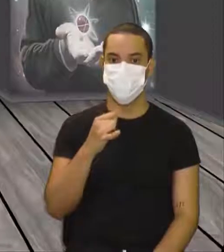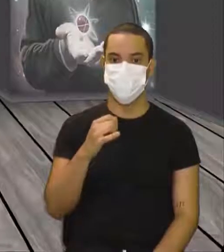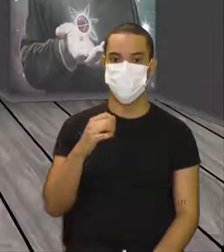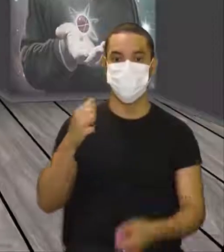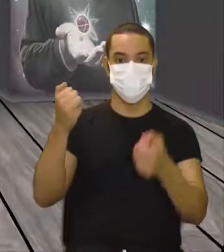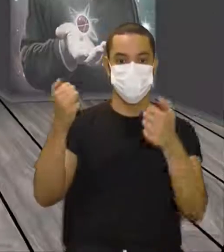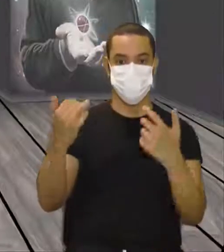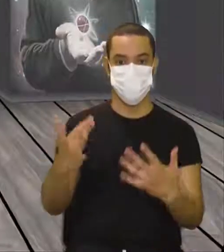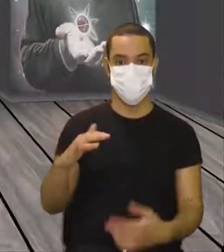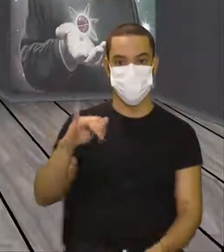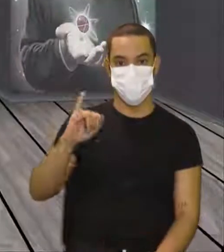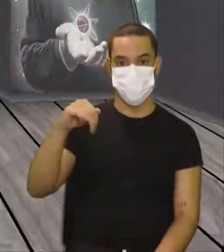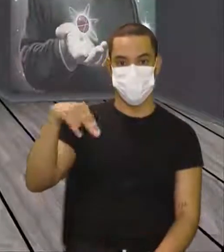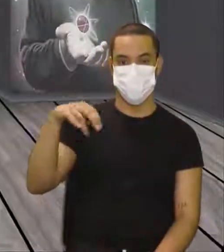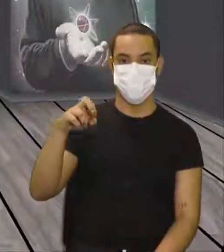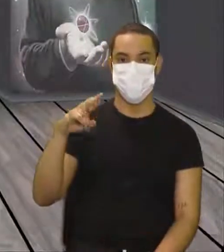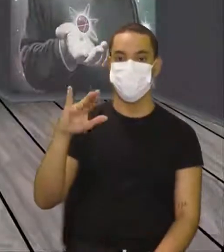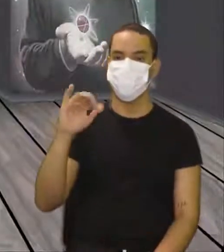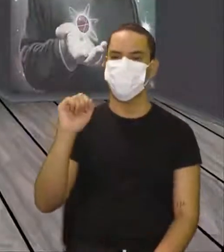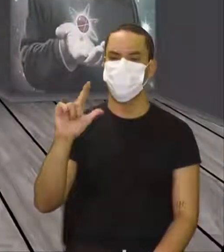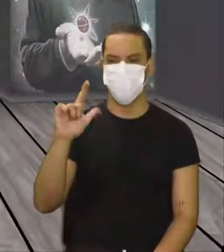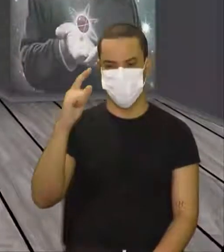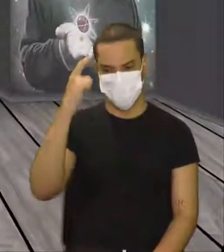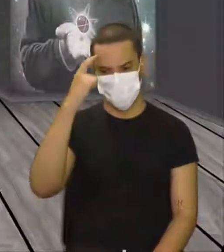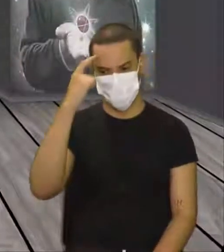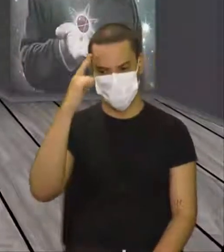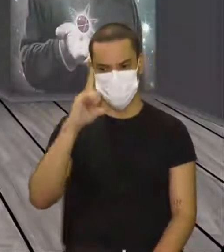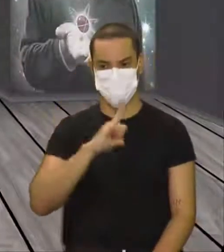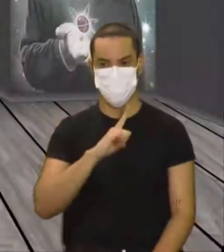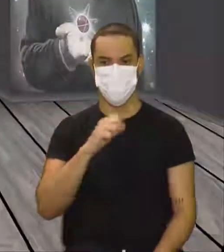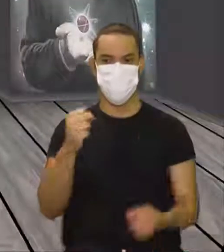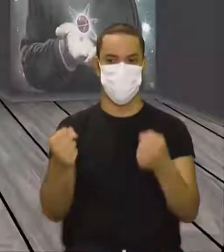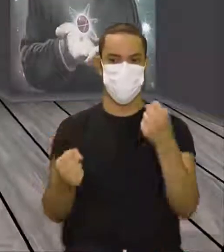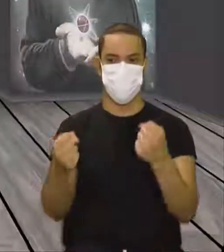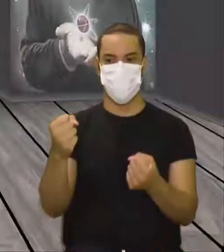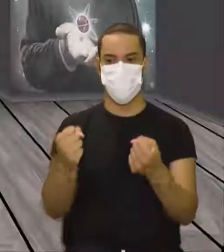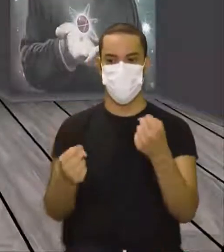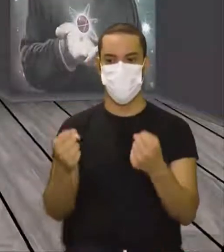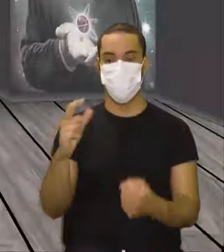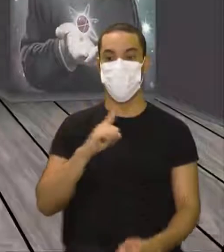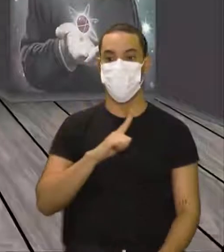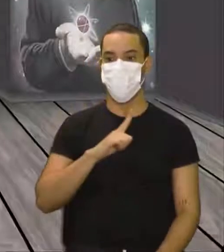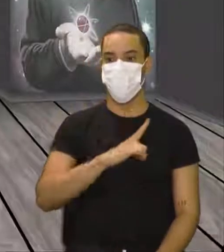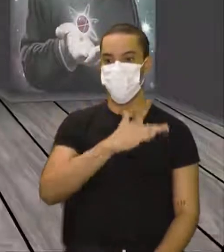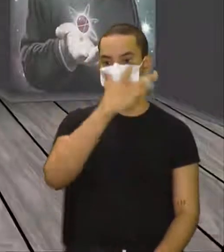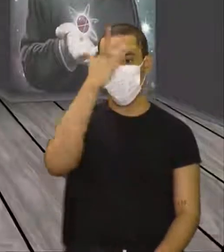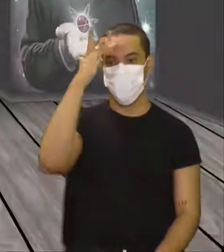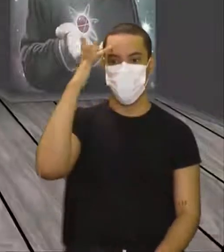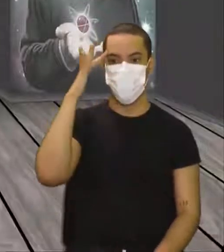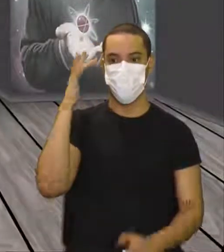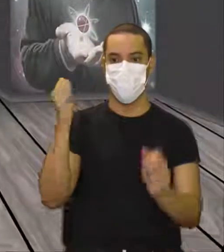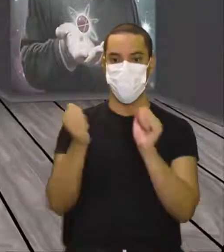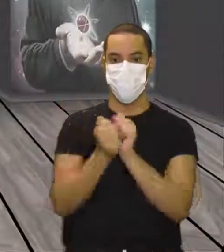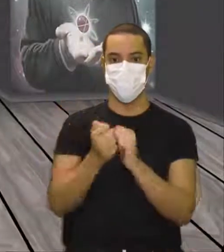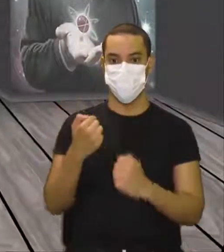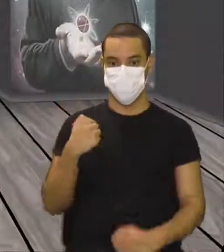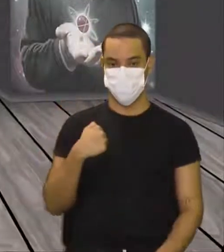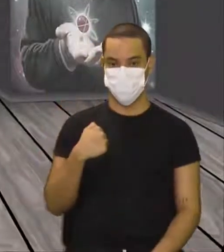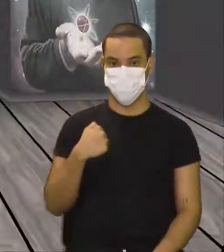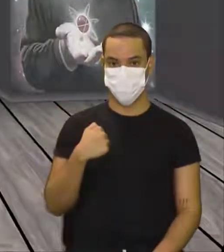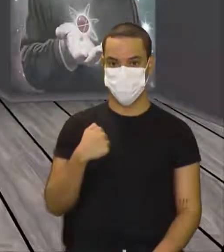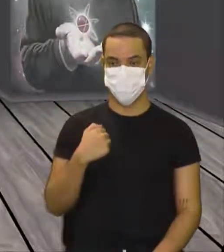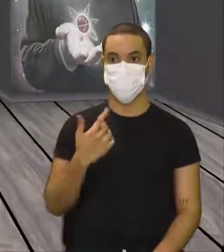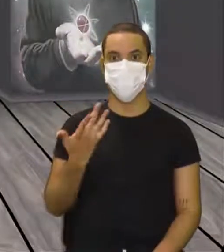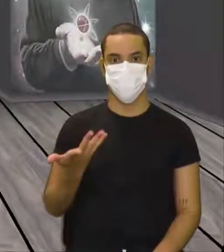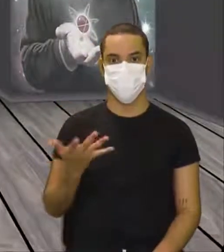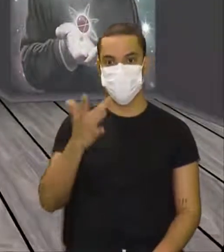inicial, pensa a situação. Eu estou num carro e tem uma pessoa do meu lado. Estou dirigindo. O passageiro,